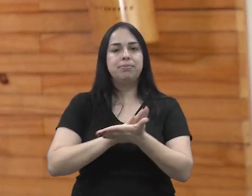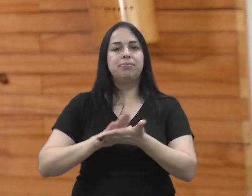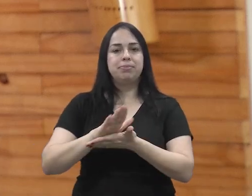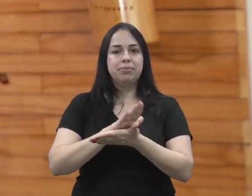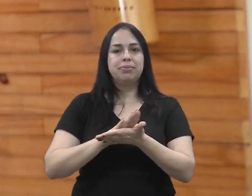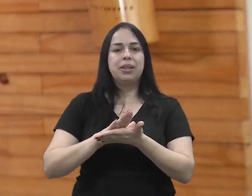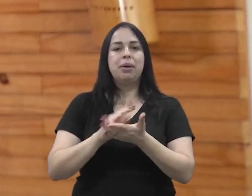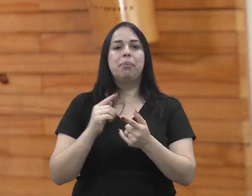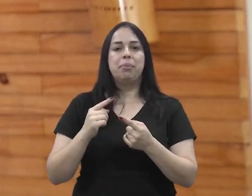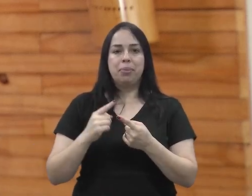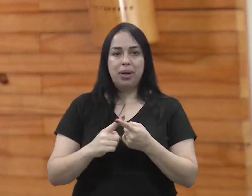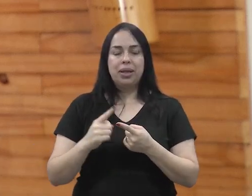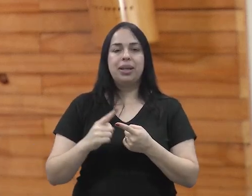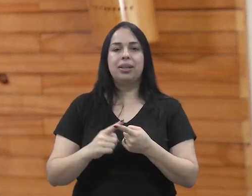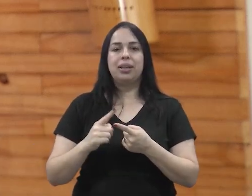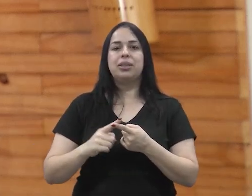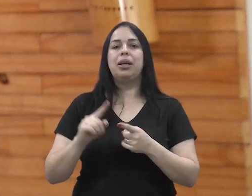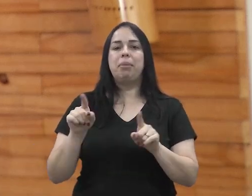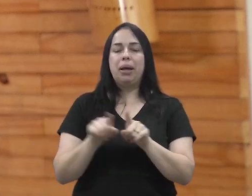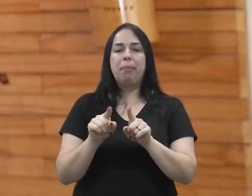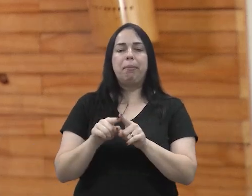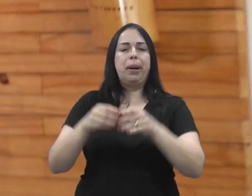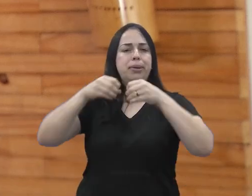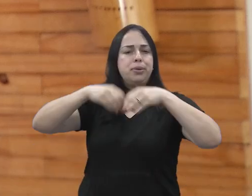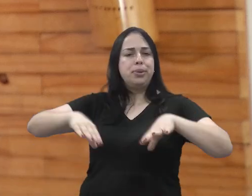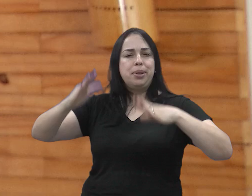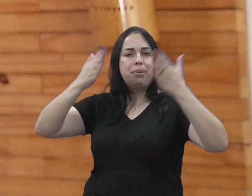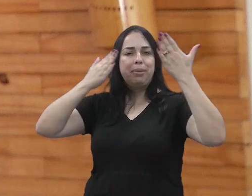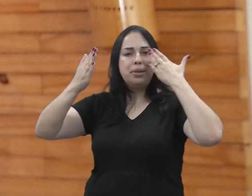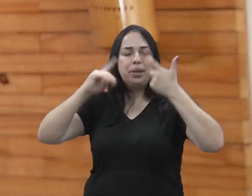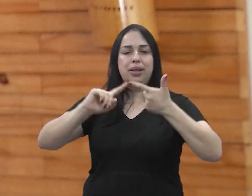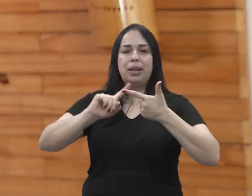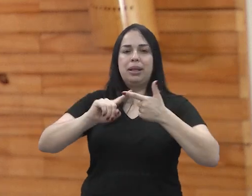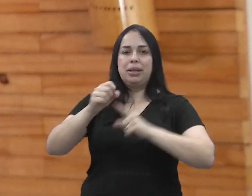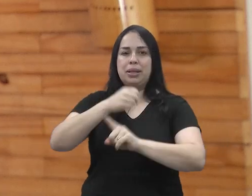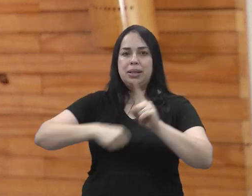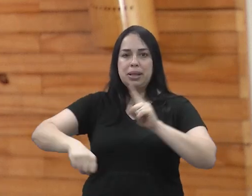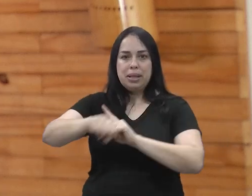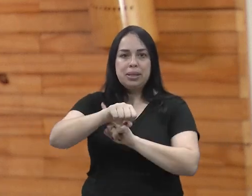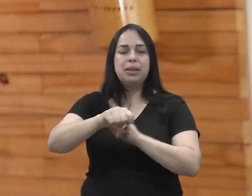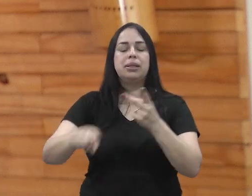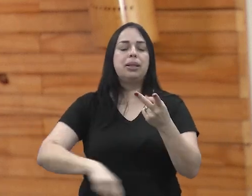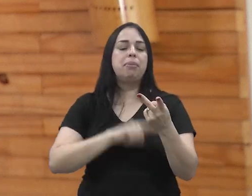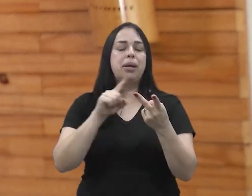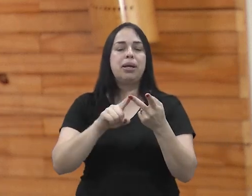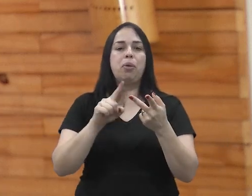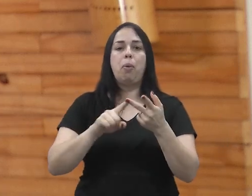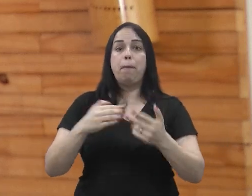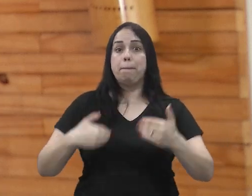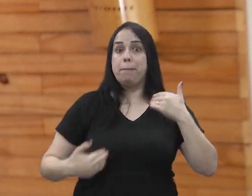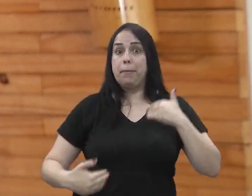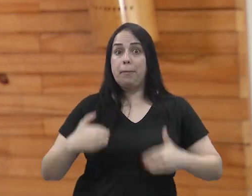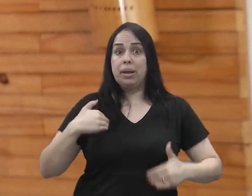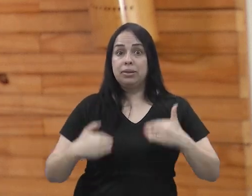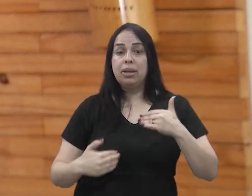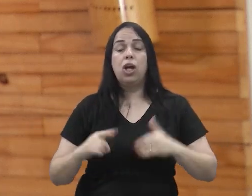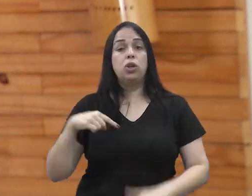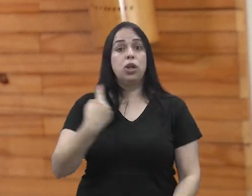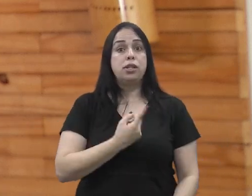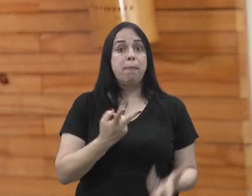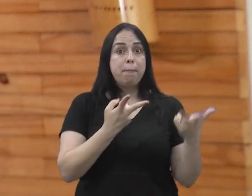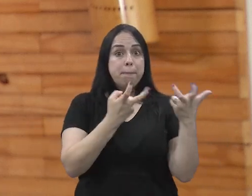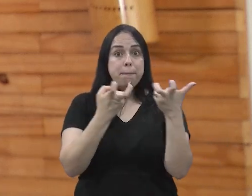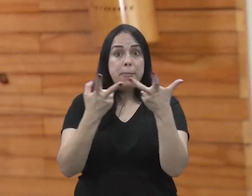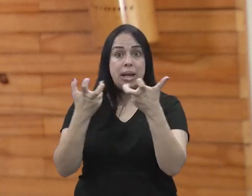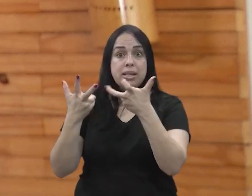eu falo em danos, eu estou envolvendo os danos tanto psicológicos, como psicossociais, como também os danos físicos, né? E a gente vê